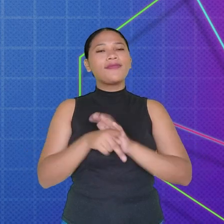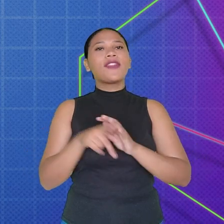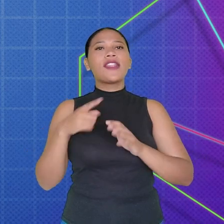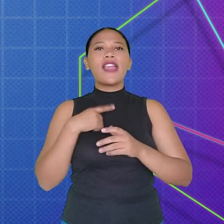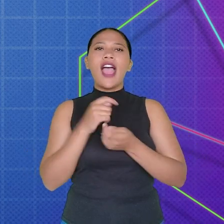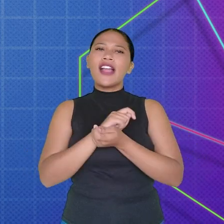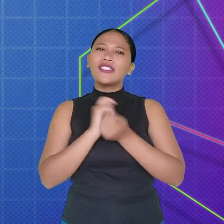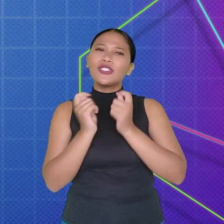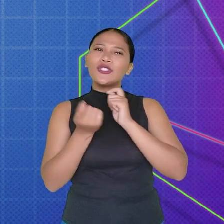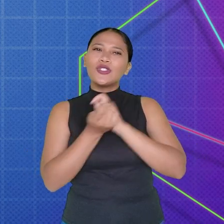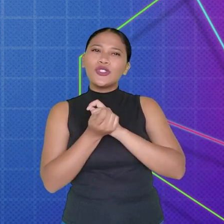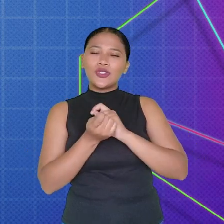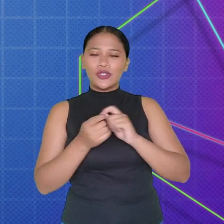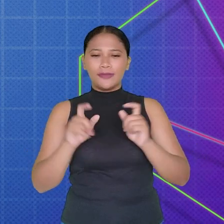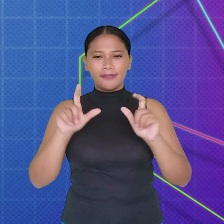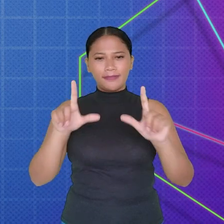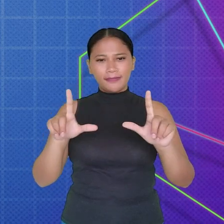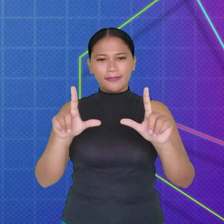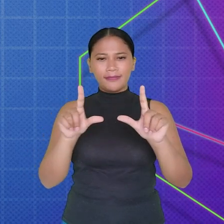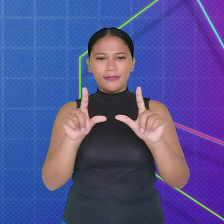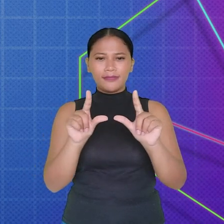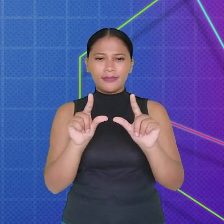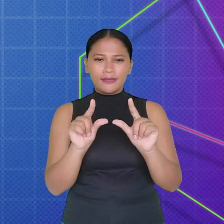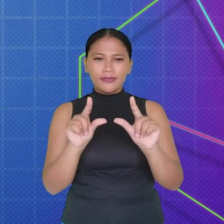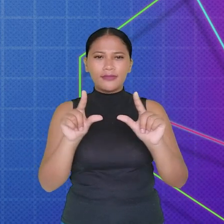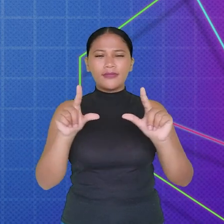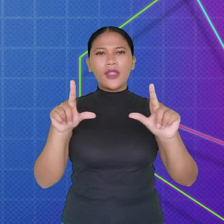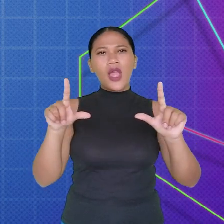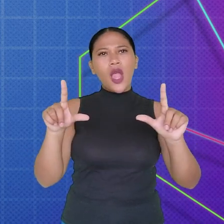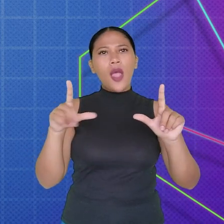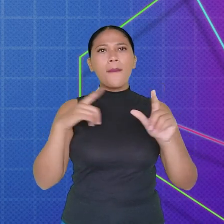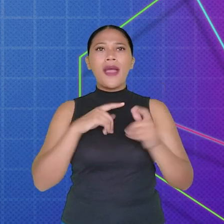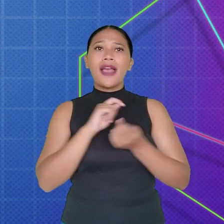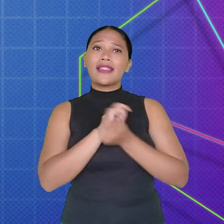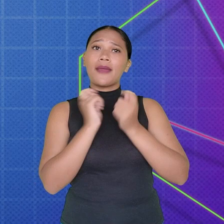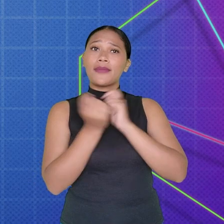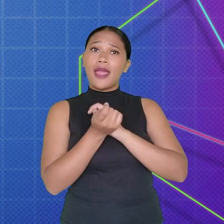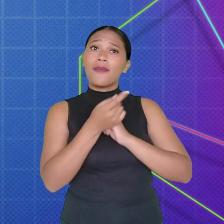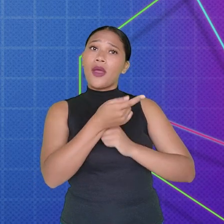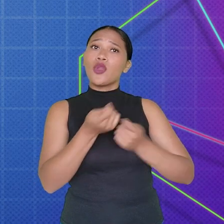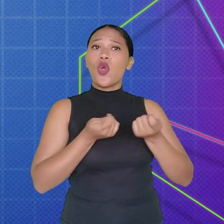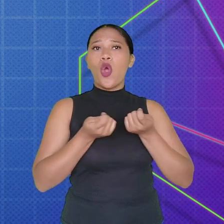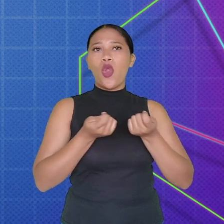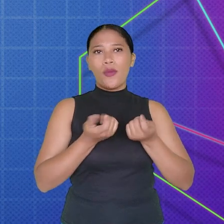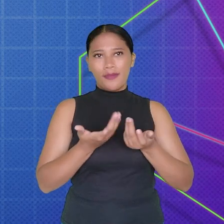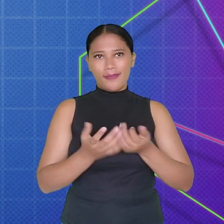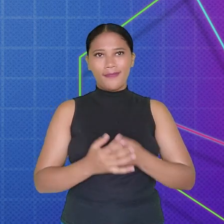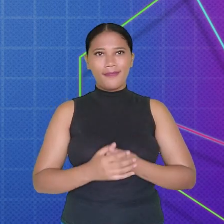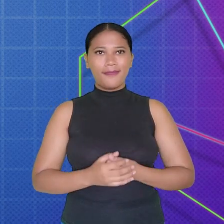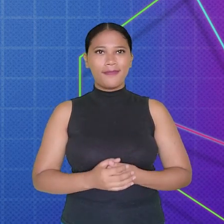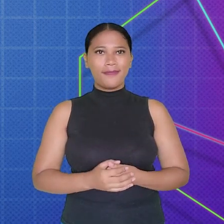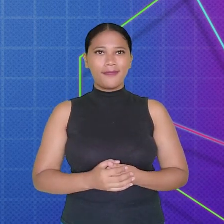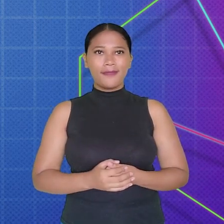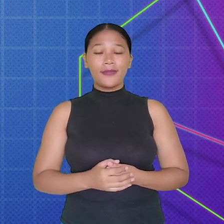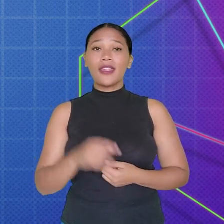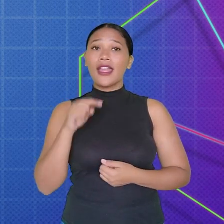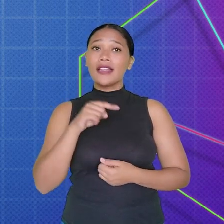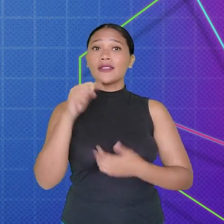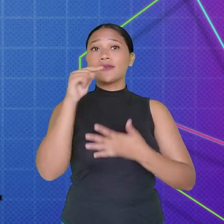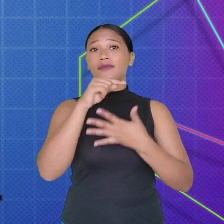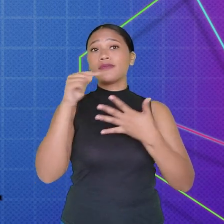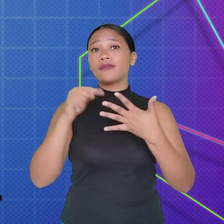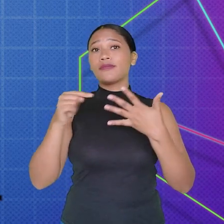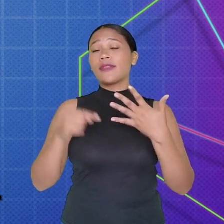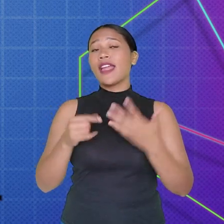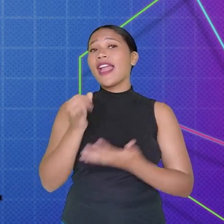que o jogo ajuste a qualidade gráfica ou reduza o consumo de energia para adaptar ao modo de economia de energia. Esses